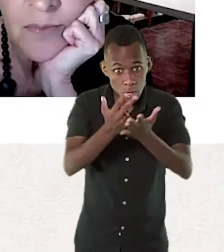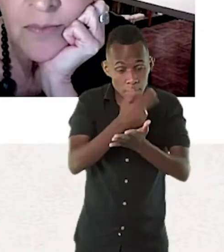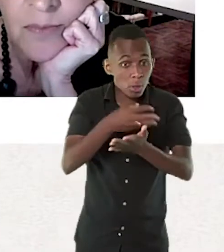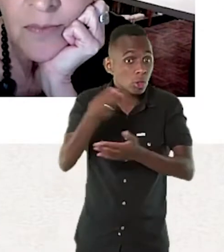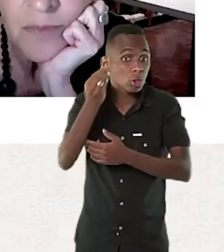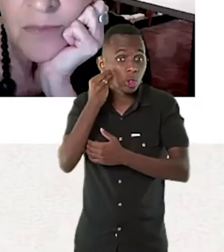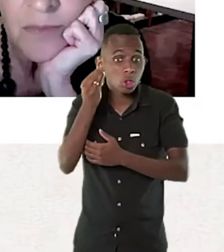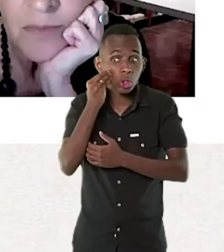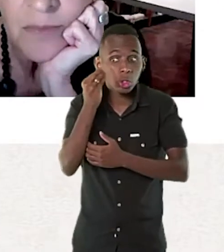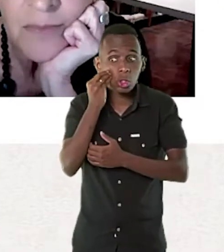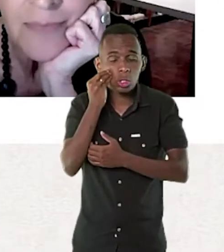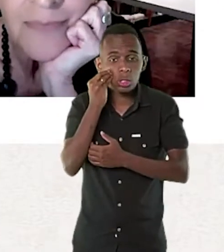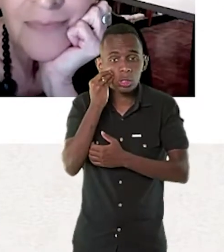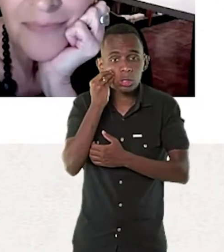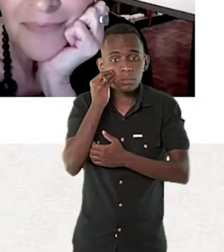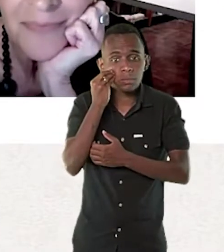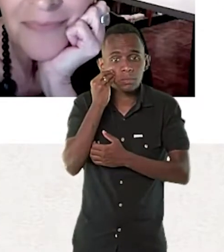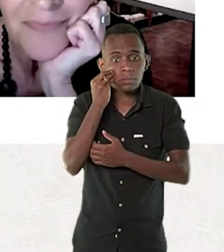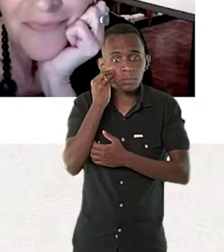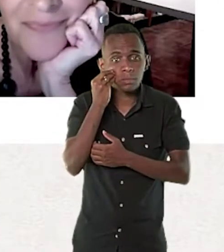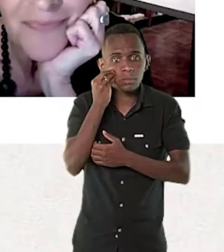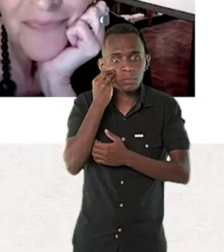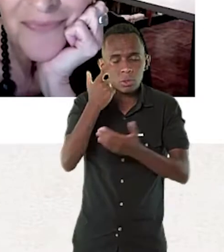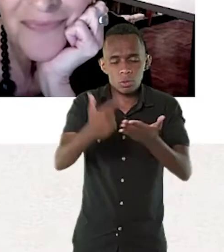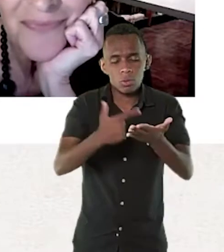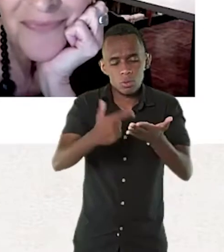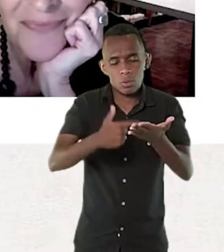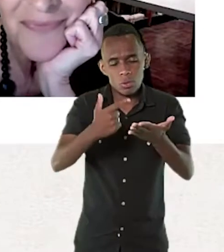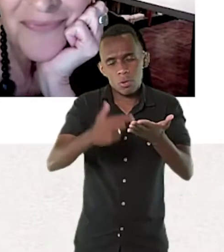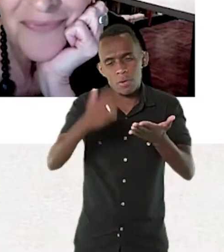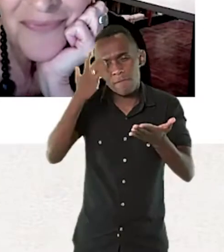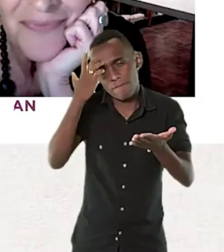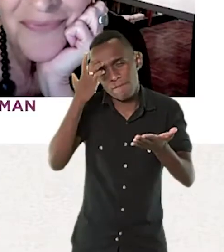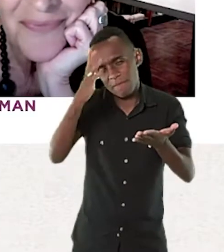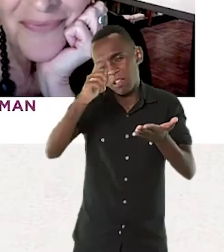ser, o livro estava mais fácil de ser escrito,